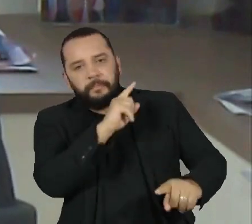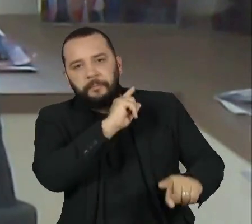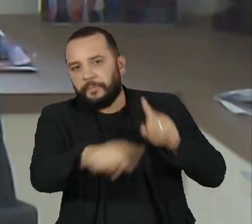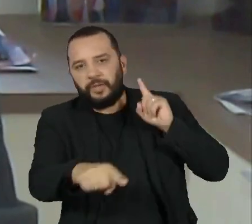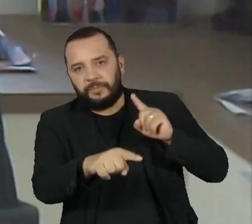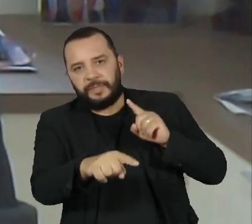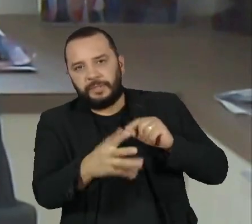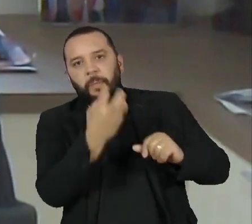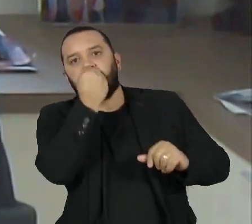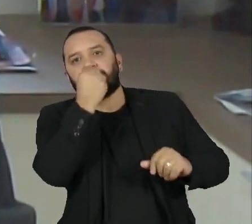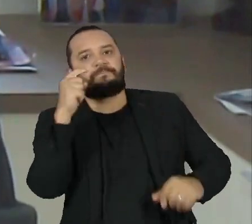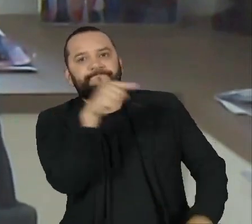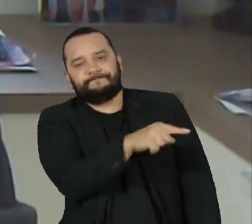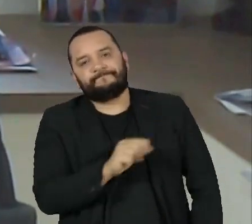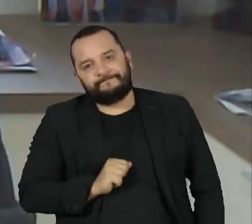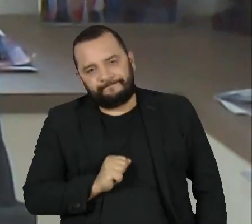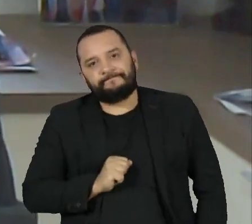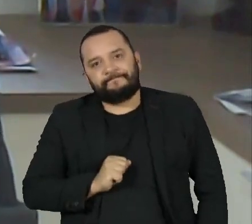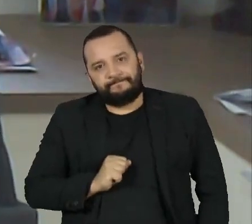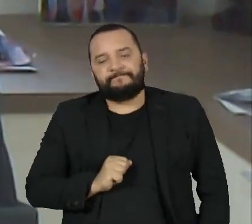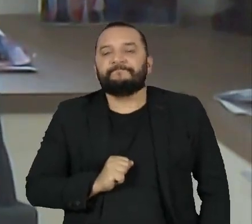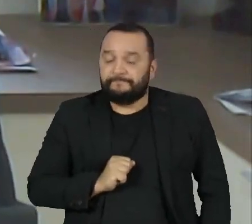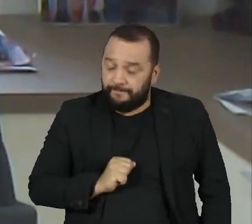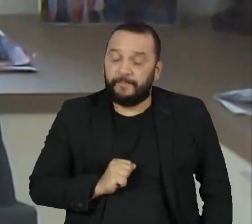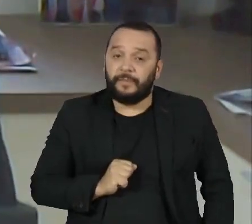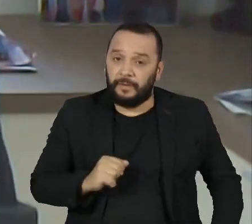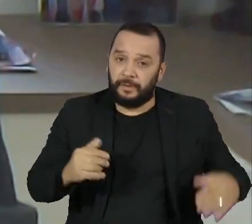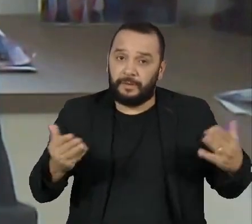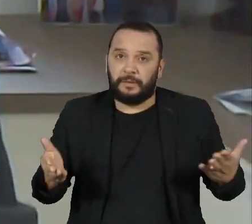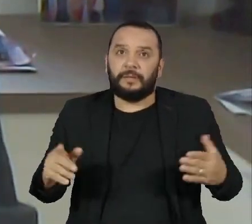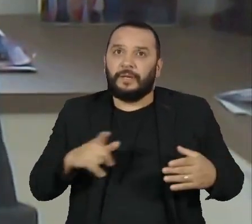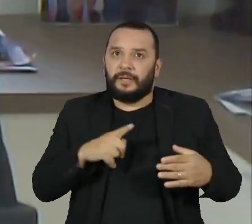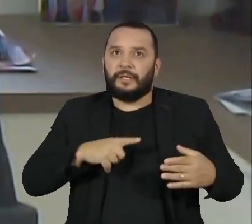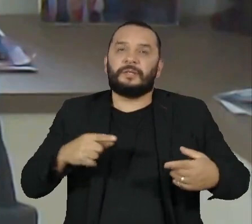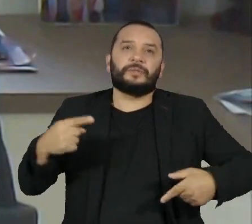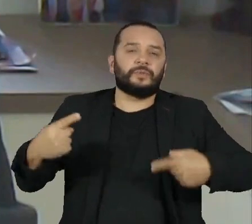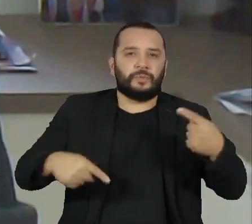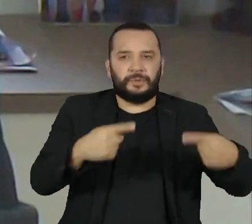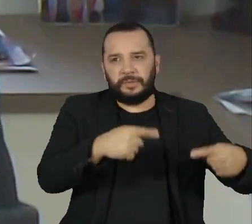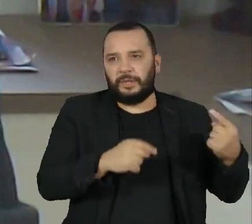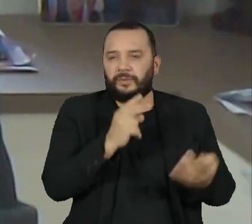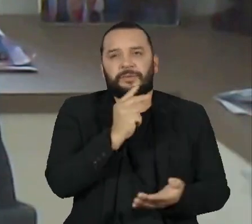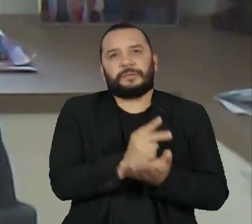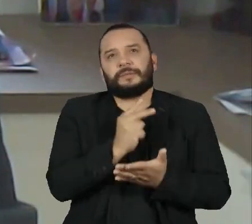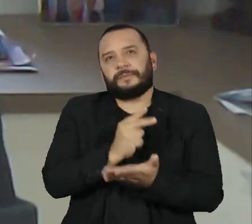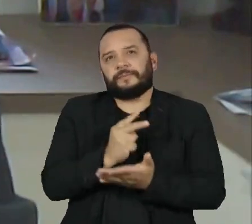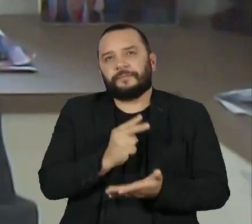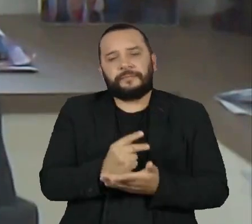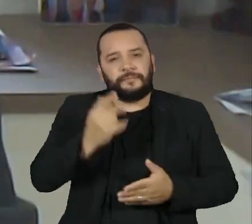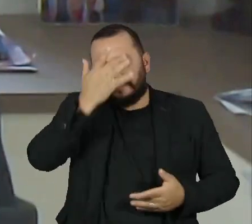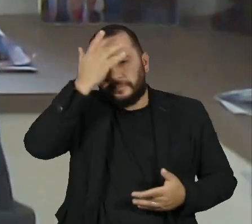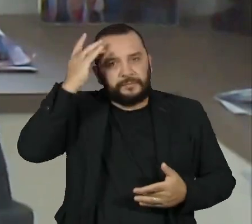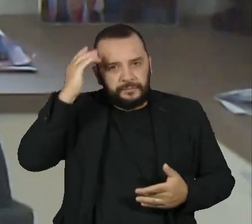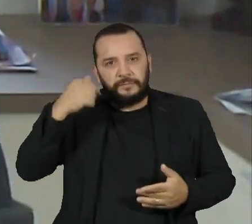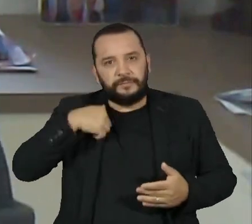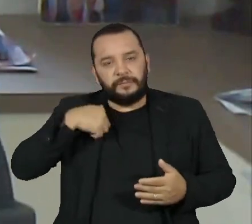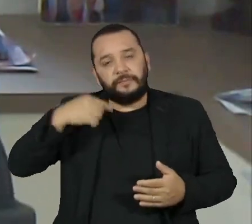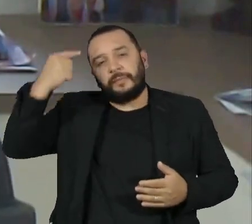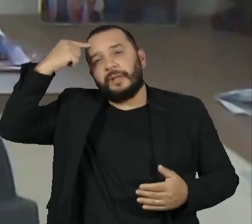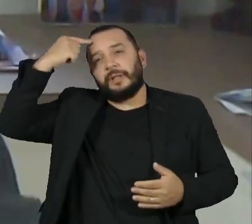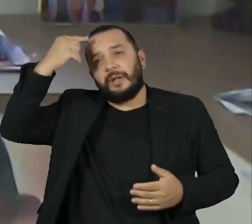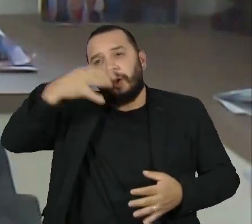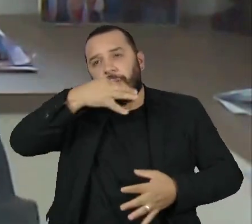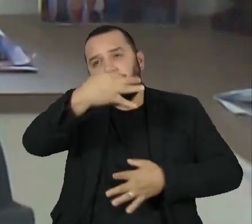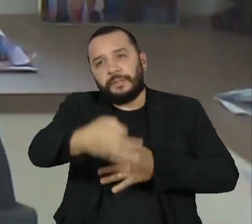prévio, né, sobre aquilo que está sendo dito. E há sempre uma discricionariedade muito grande nas manifestações de pensamento, né, nos